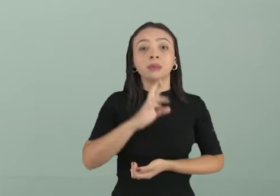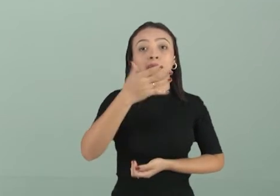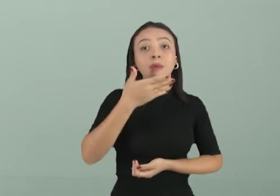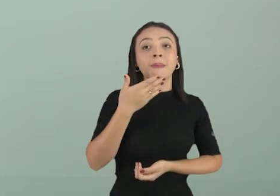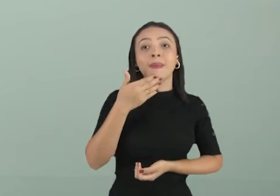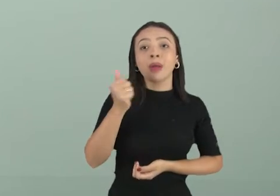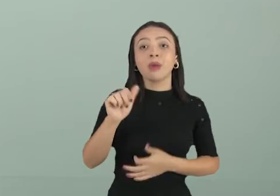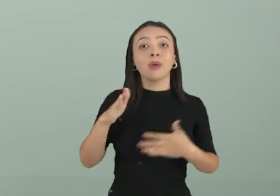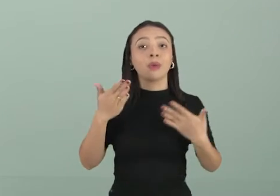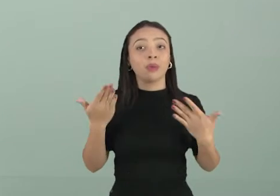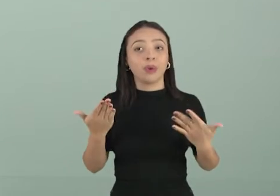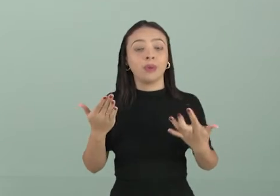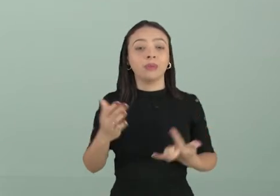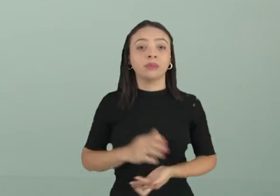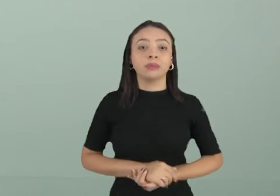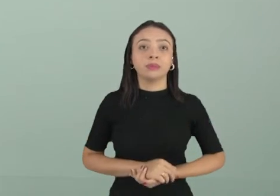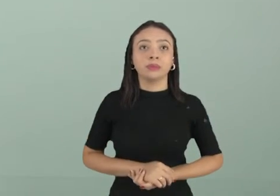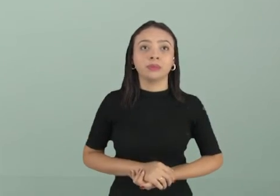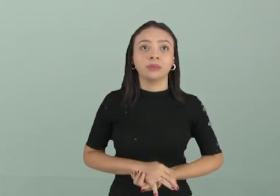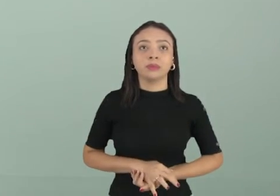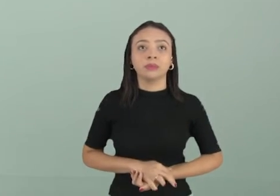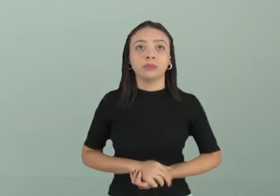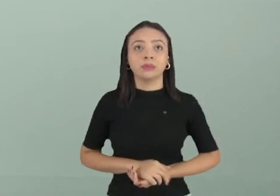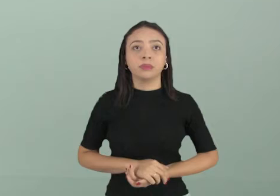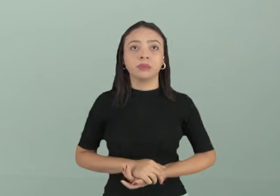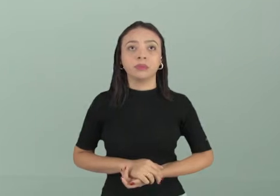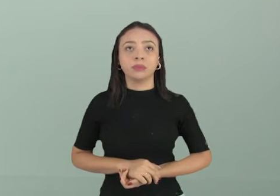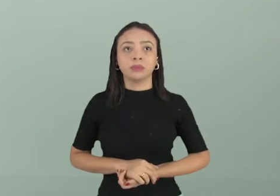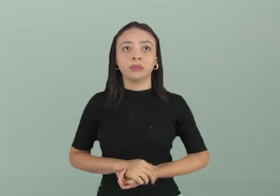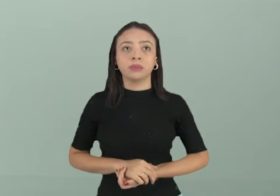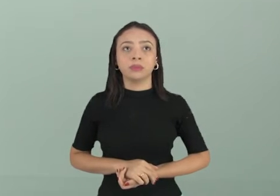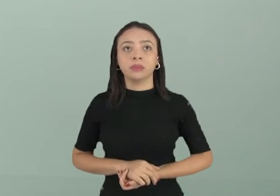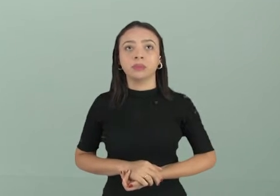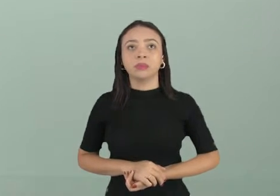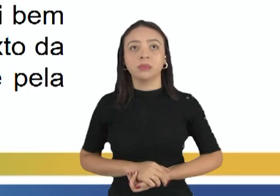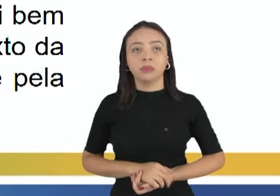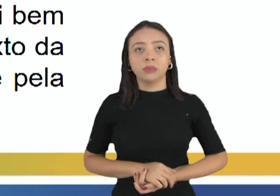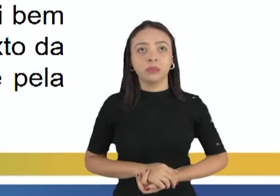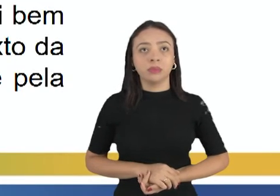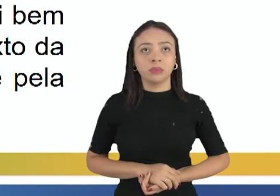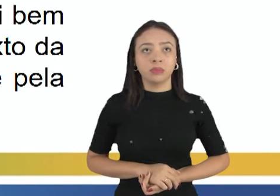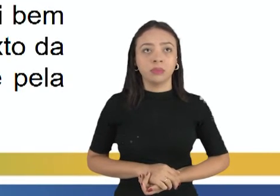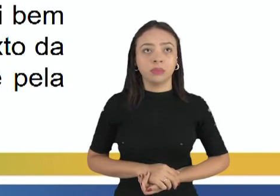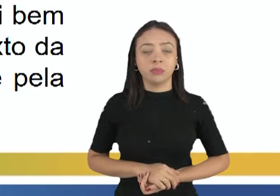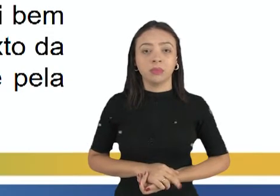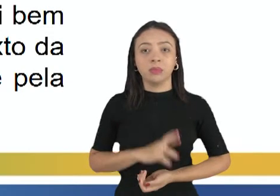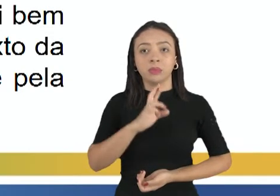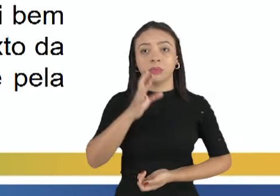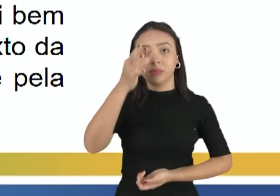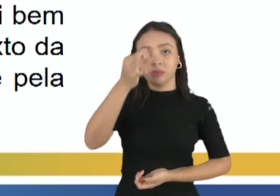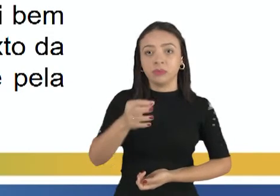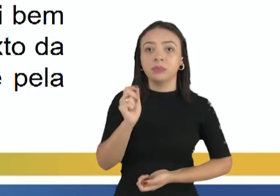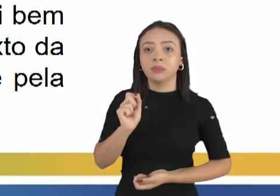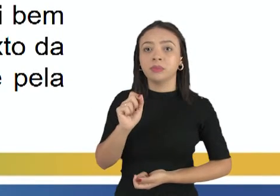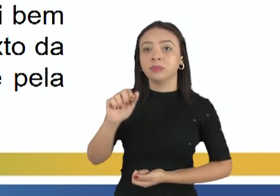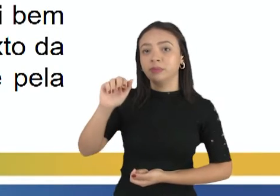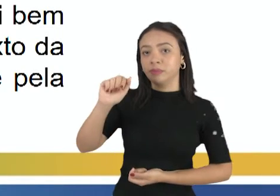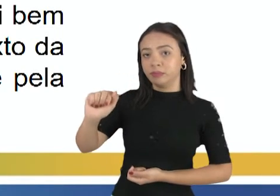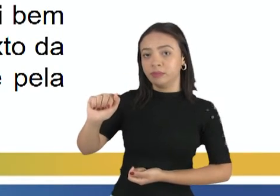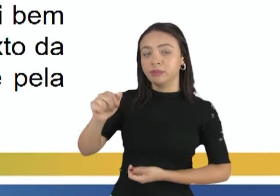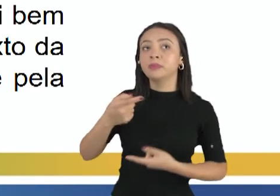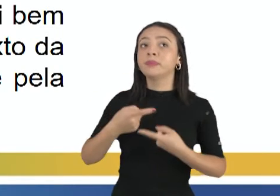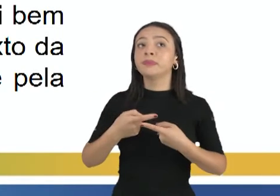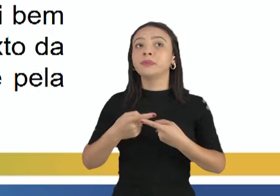nós queremos saber, é aquela que não tem nada a ver com a Semana de Arte Moderna. A resposta é a